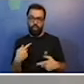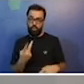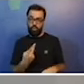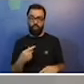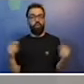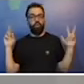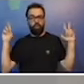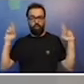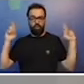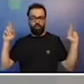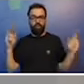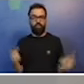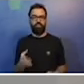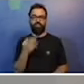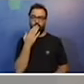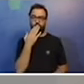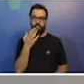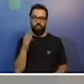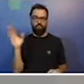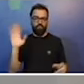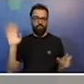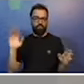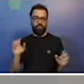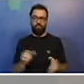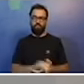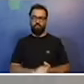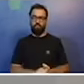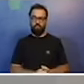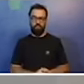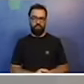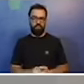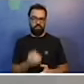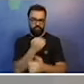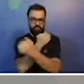E um bom final de semana para vocês e fiquem com Deus, ok? Um grande abraço.